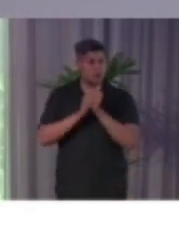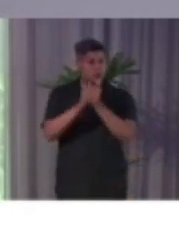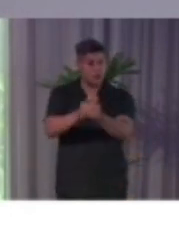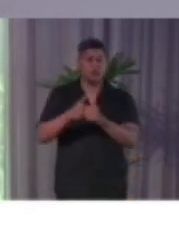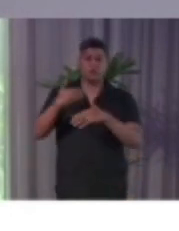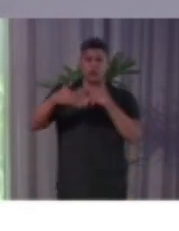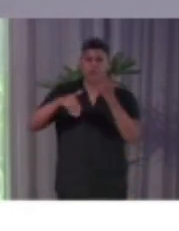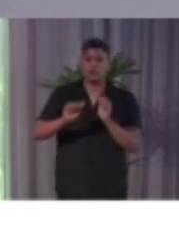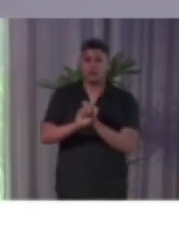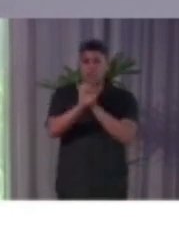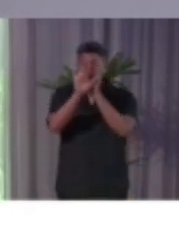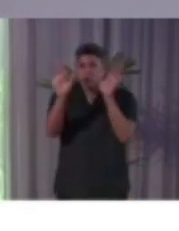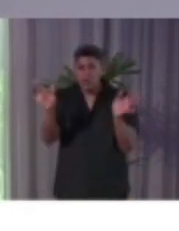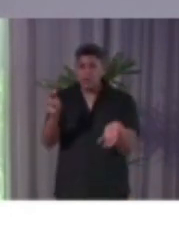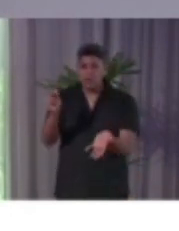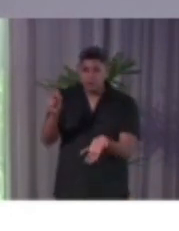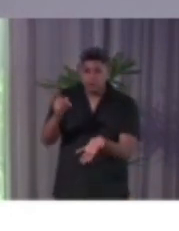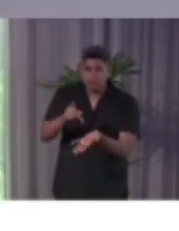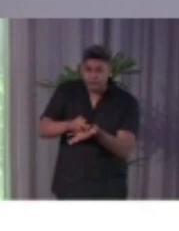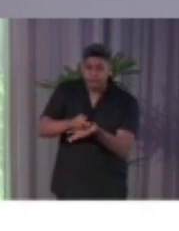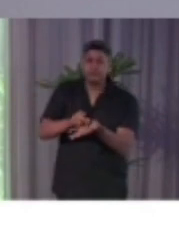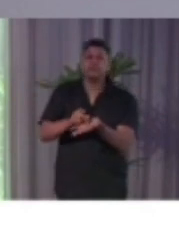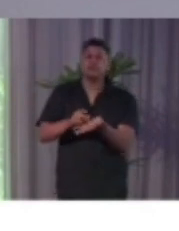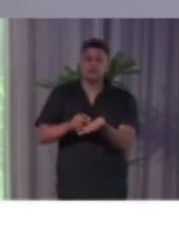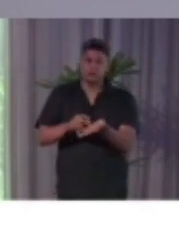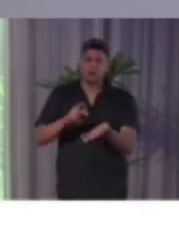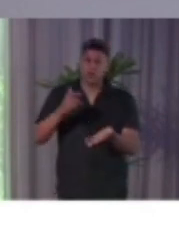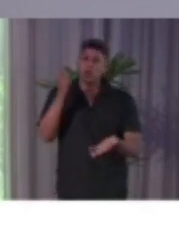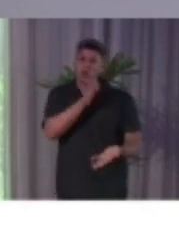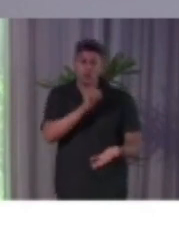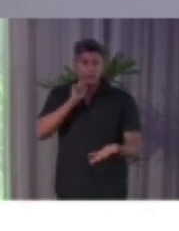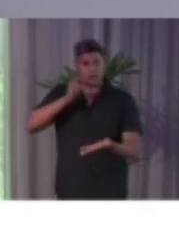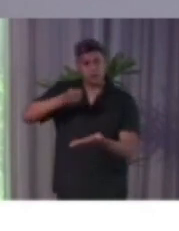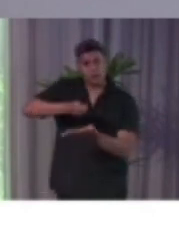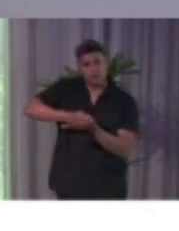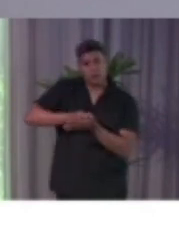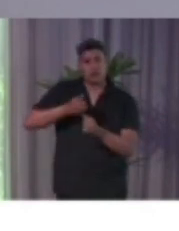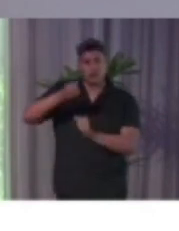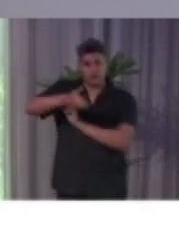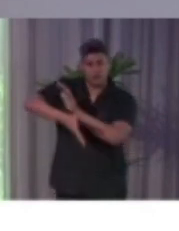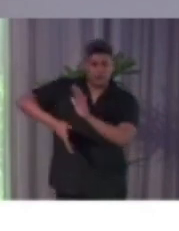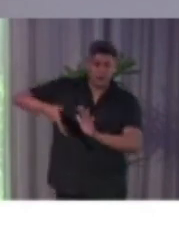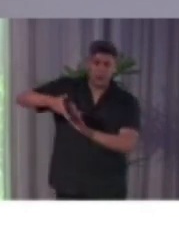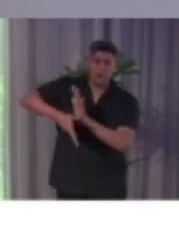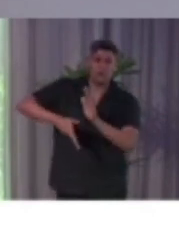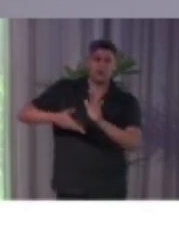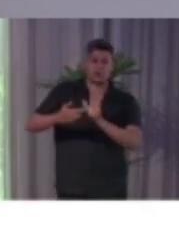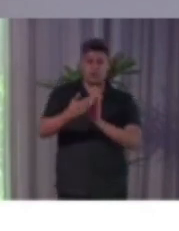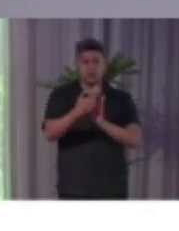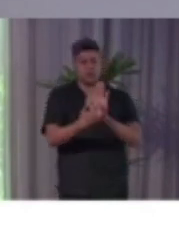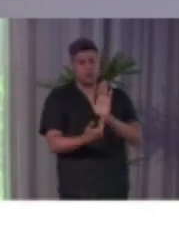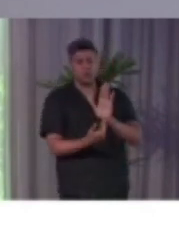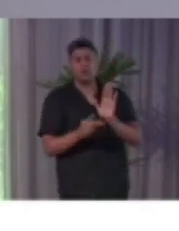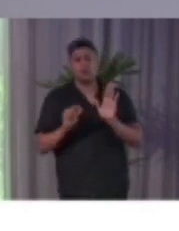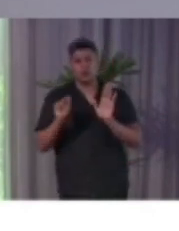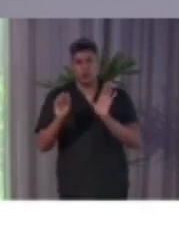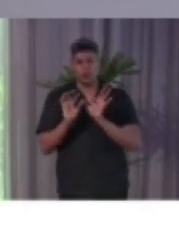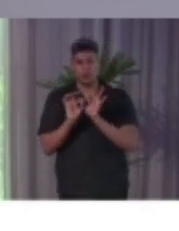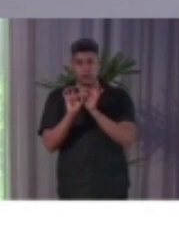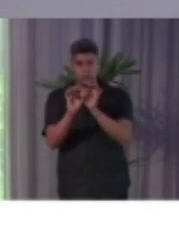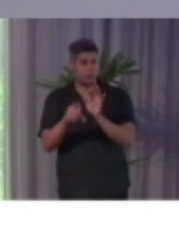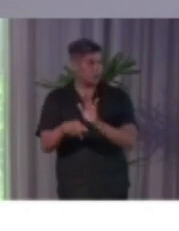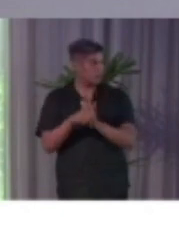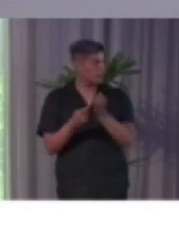muito claros e evidências muito efetivas para a tomada de decisão. E falamos de alguns pilares, né? Então, são aspectos ligados à